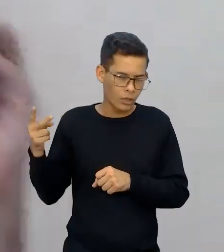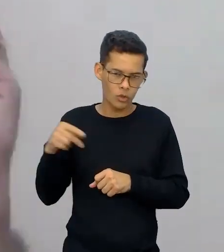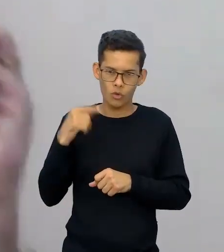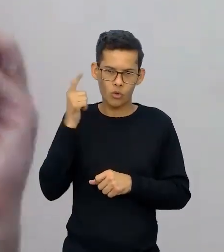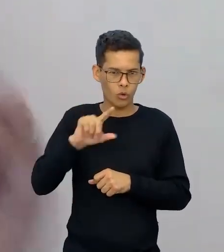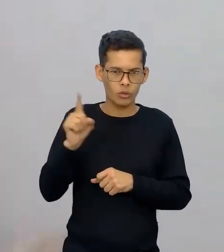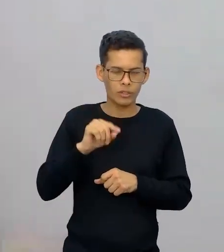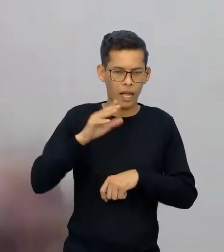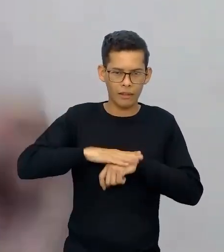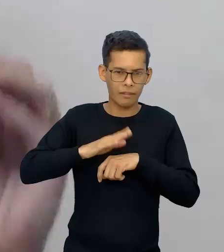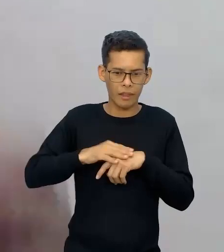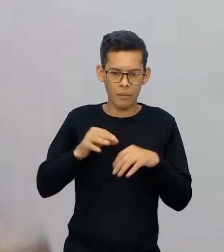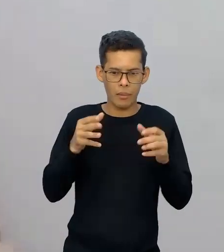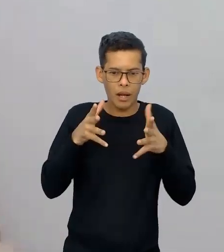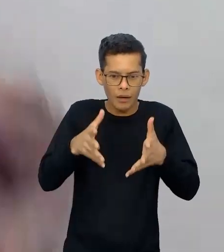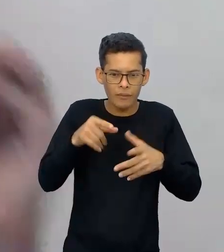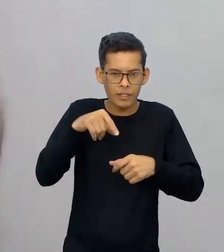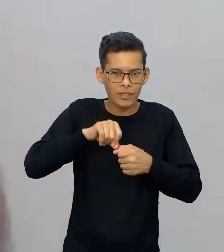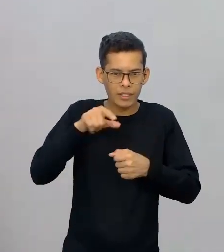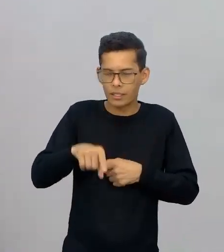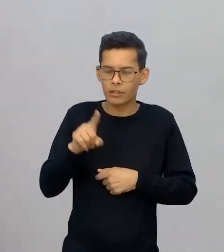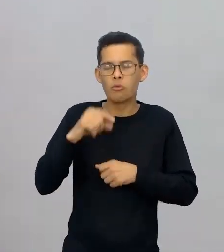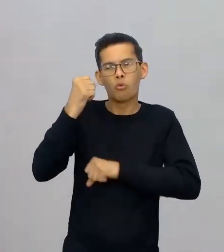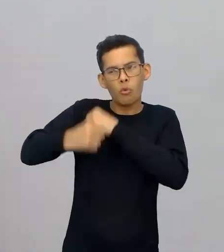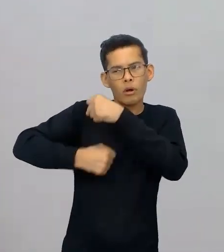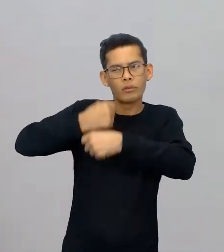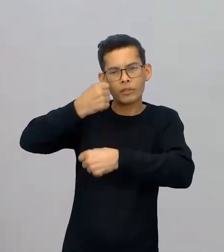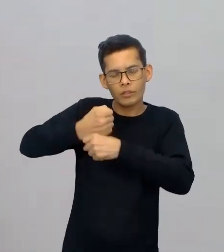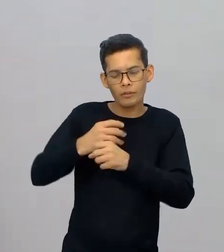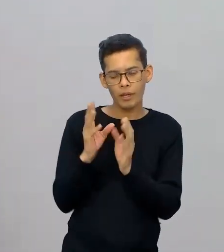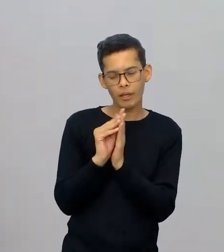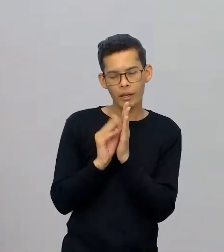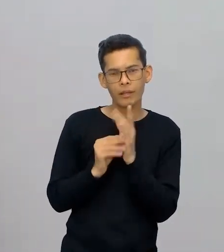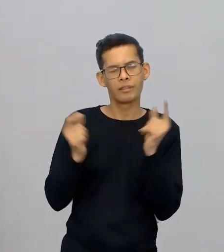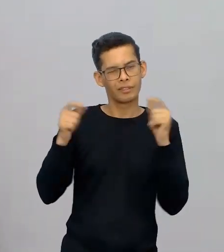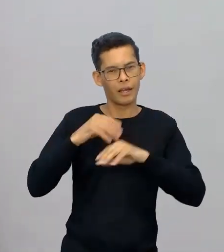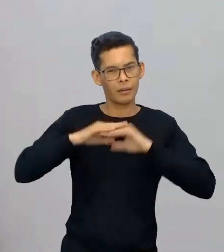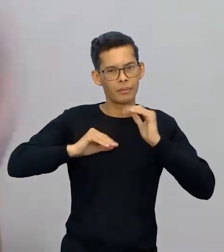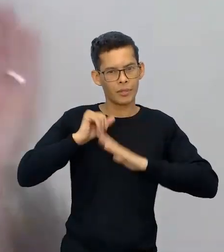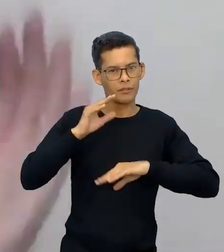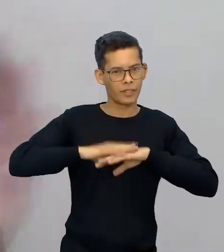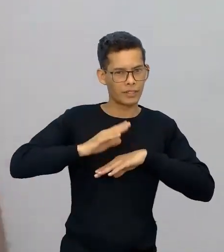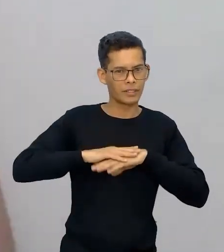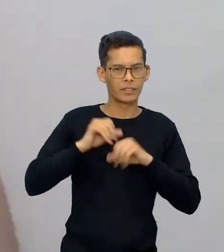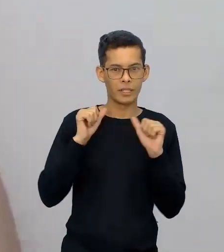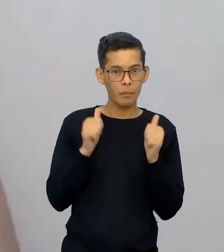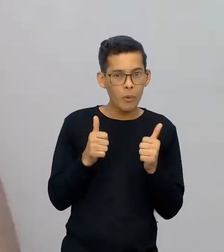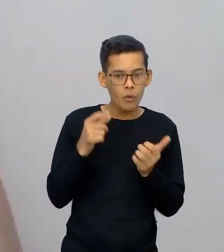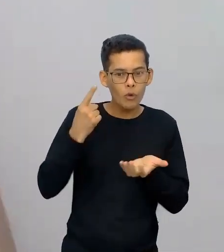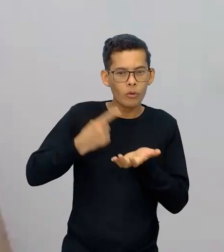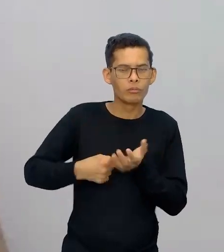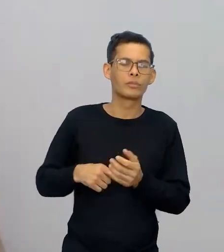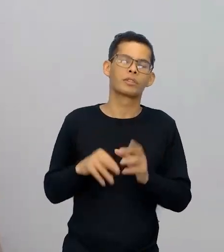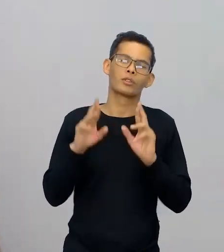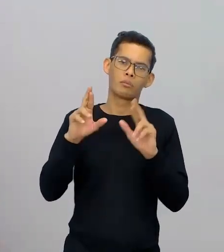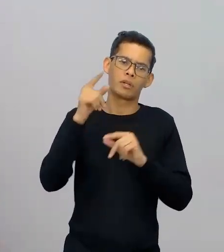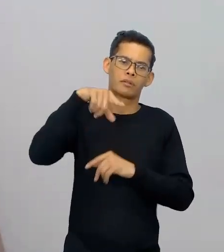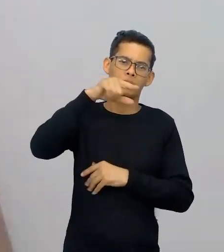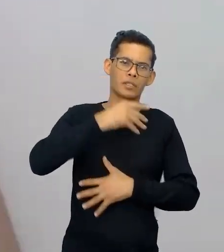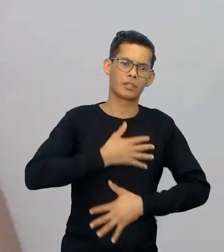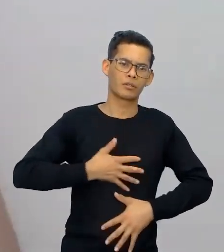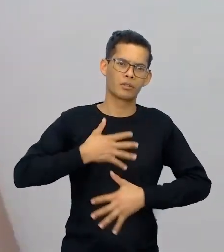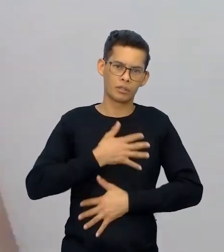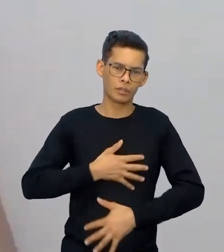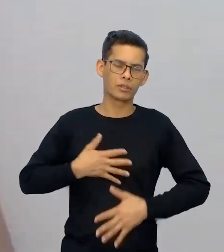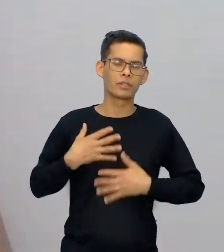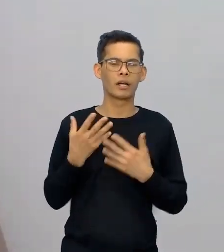de bordo, porque eu tenho certeza que ano que vem você consegue executar. Tá? Tudo bem? Espero que vocês tenham